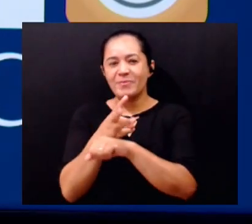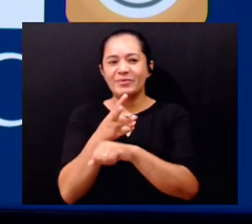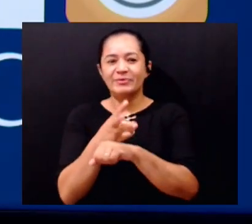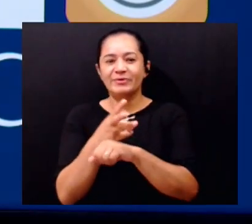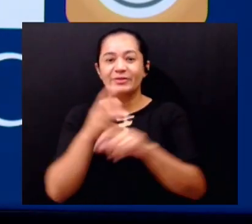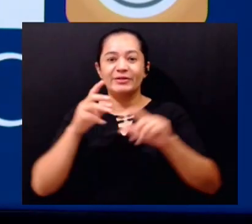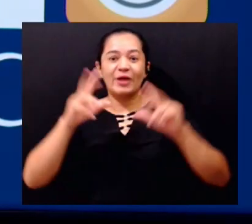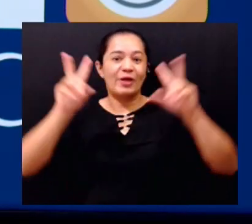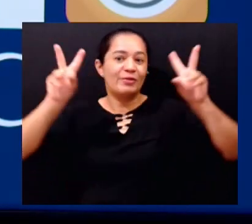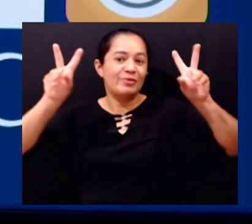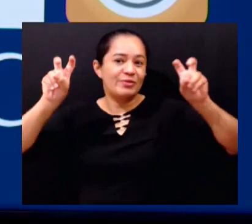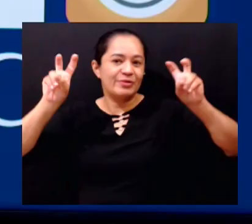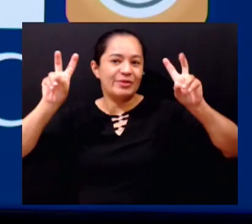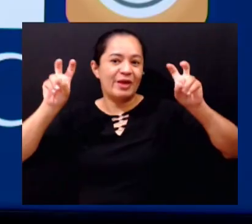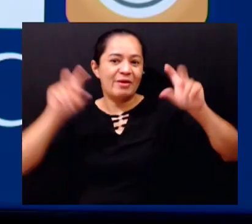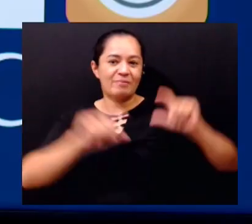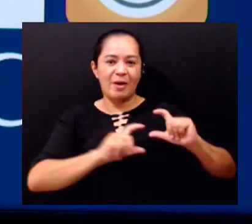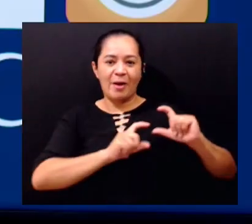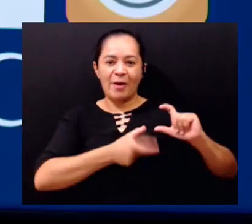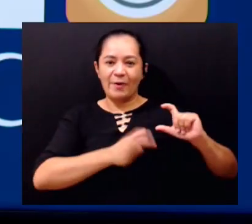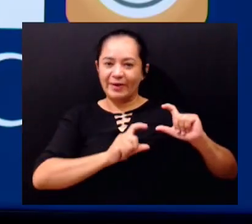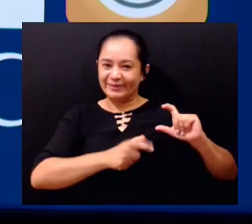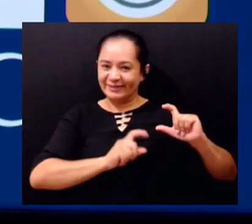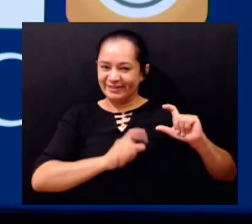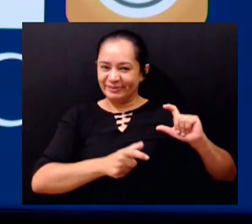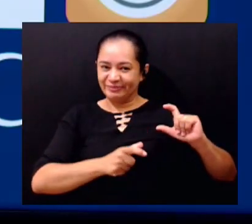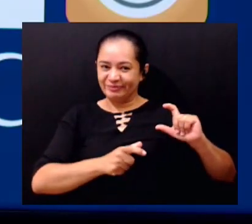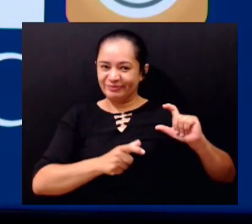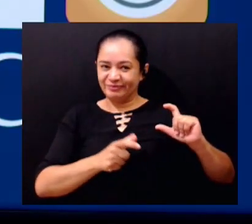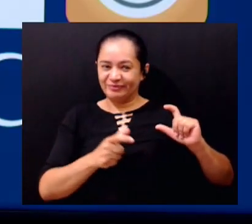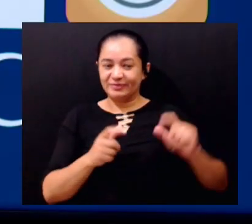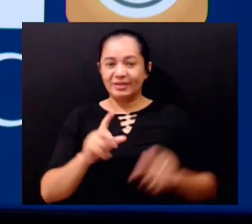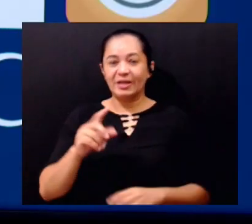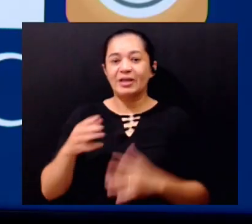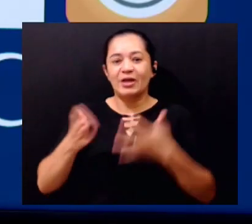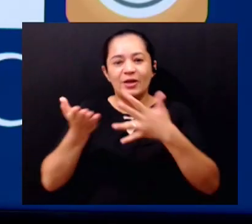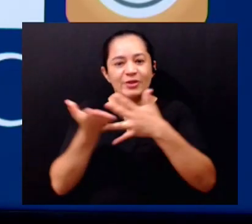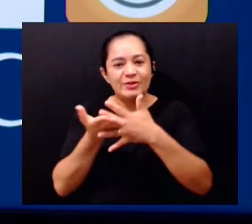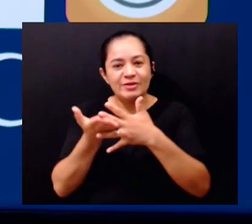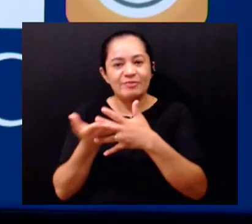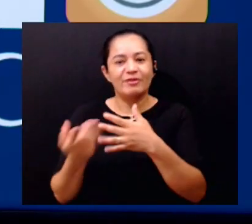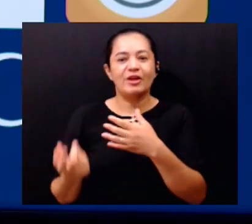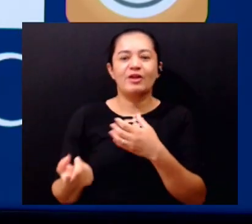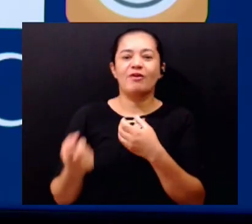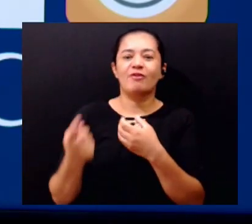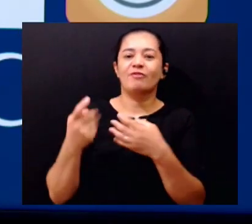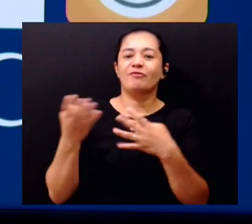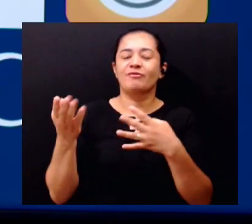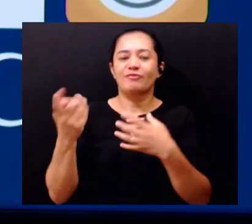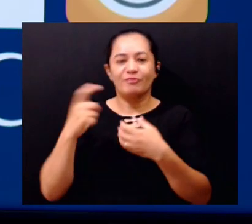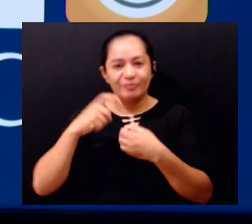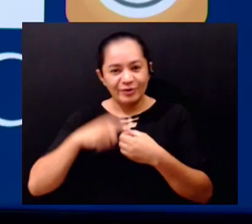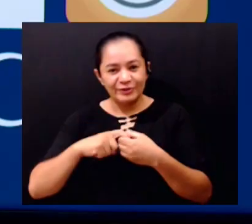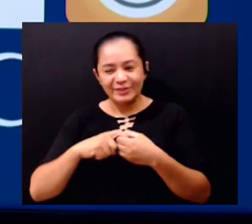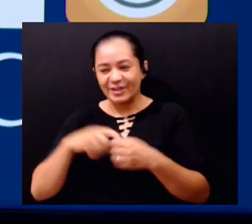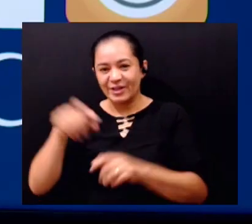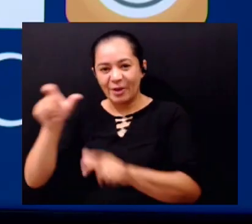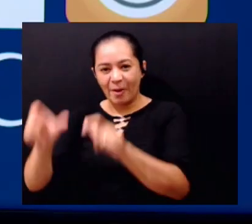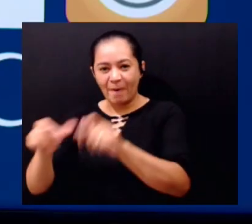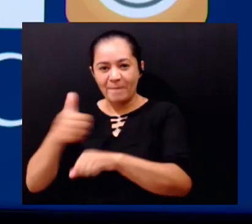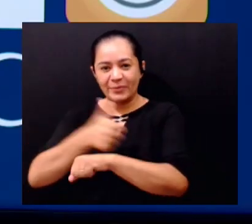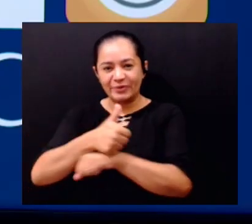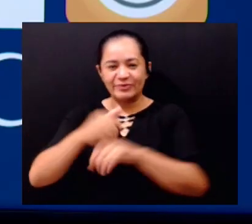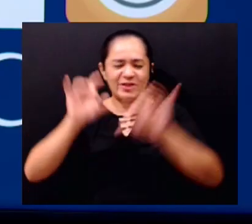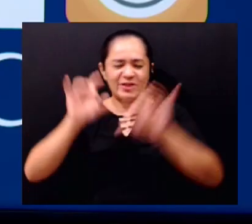tá atualizando as notícias, mas daqui a pouquinho, depois do break, nós vamos falar com especialistas sobre quadrinhos, tirinhas